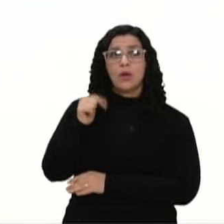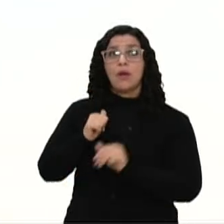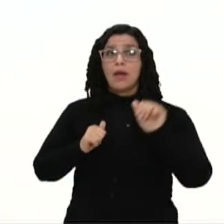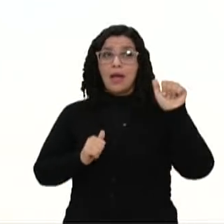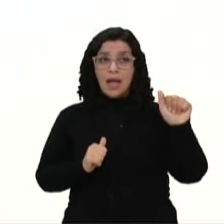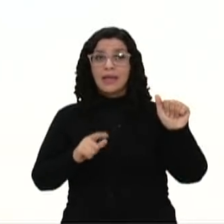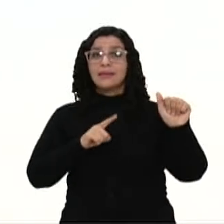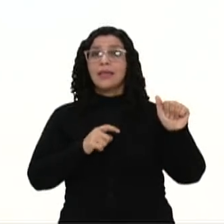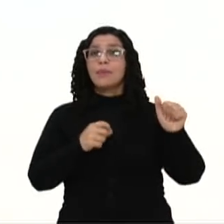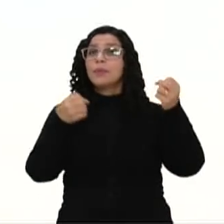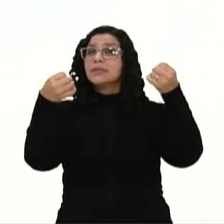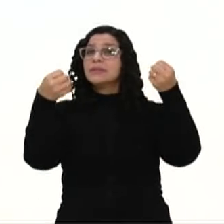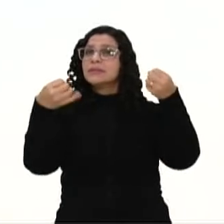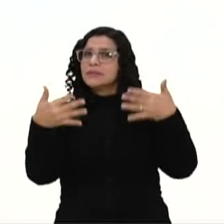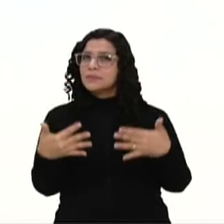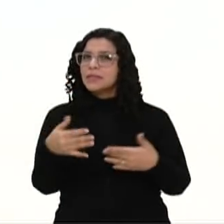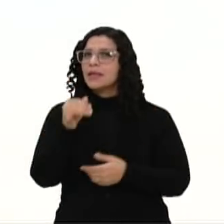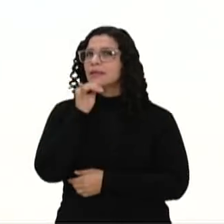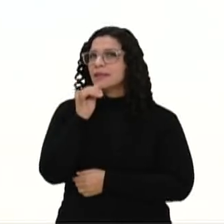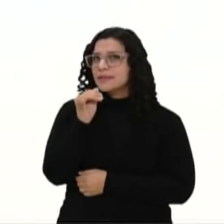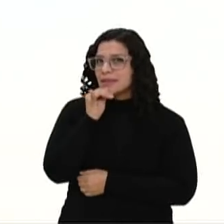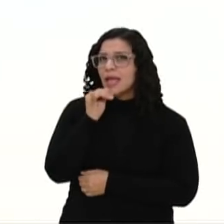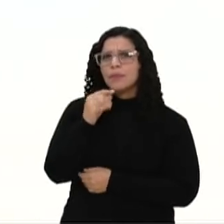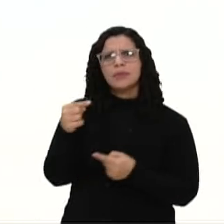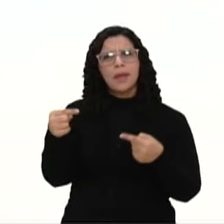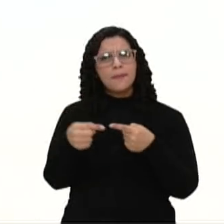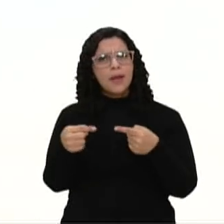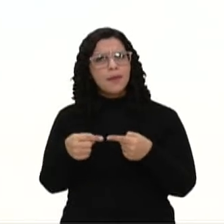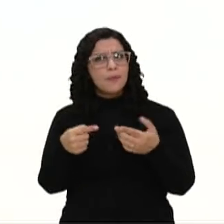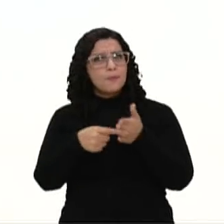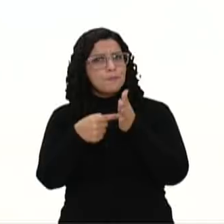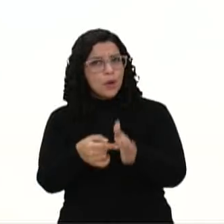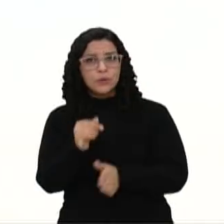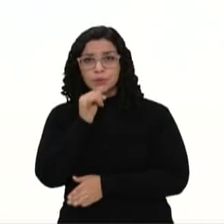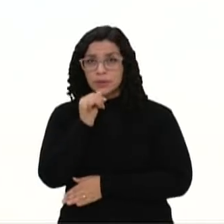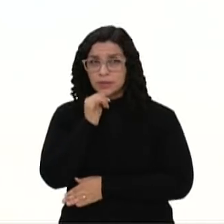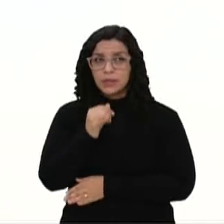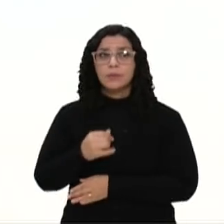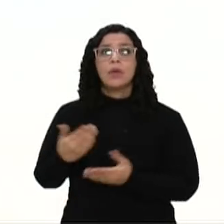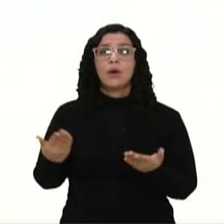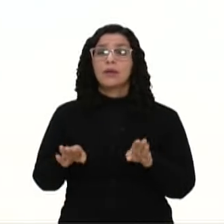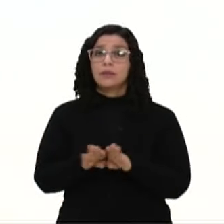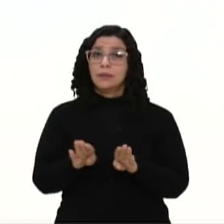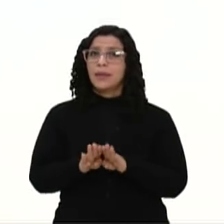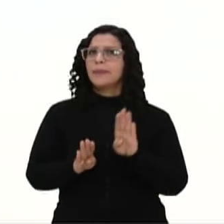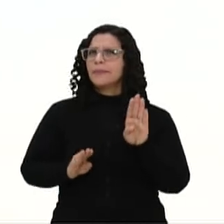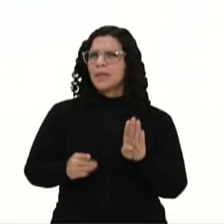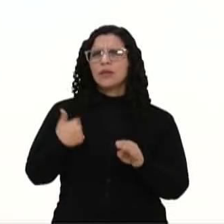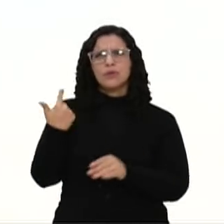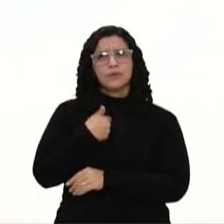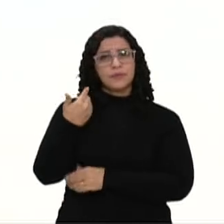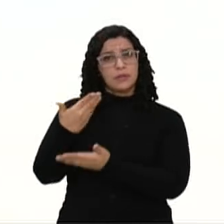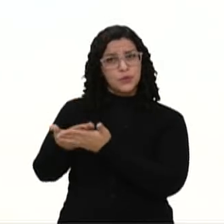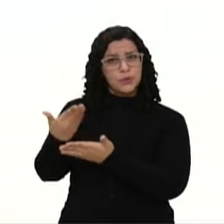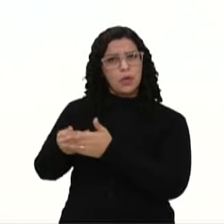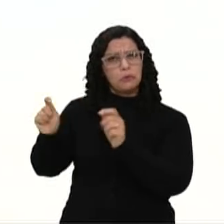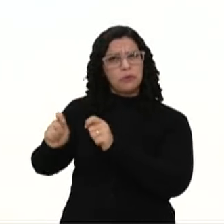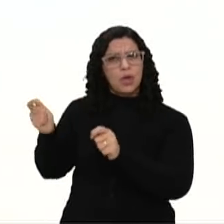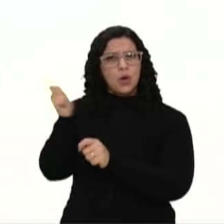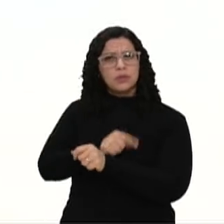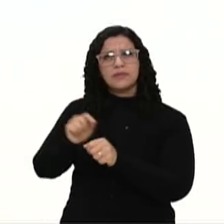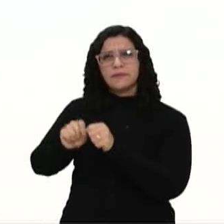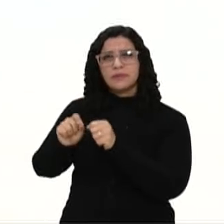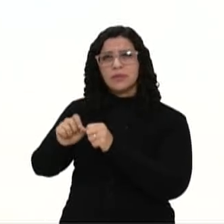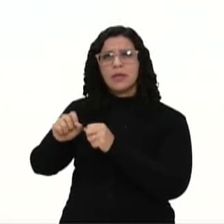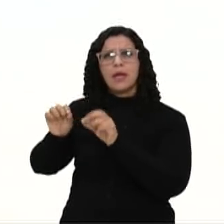Na letra A, nós temos uma exemplificação, um argumento que mostra um exemplo. Enquanto estudante, é esperado que sejas capaz de